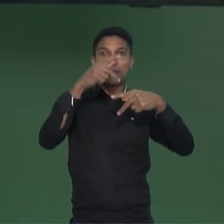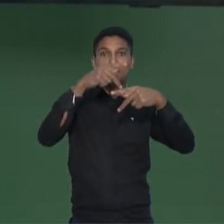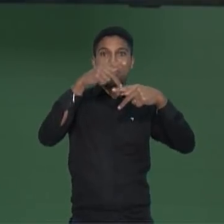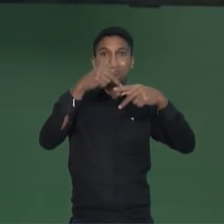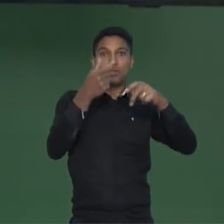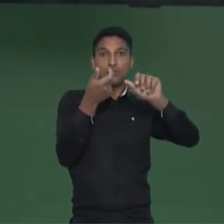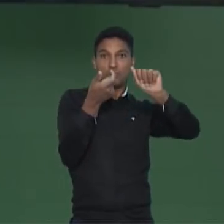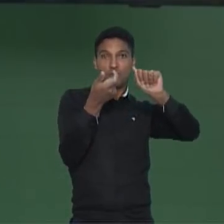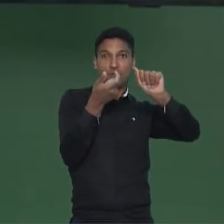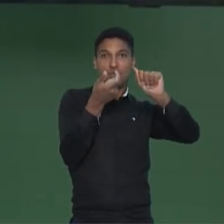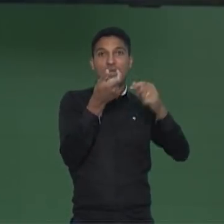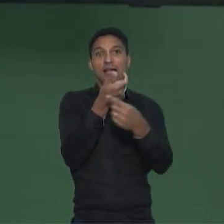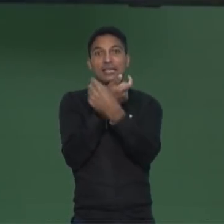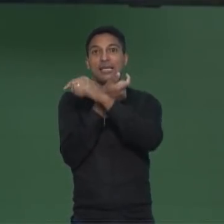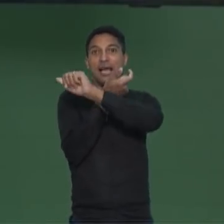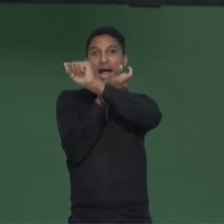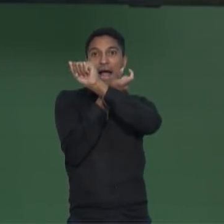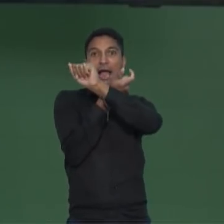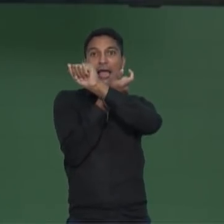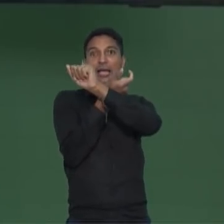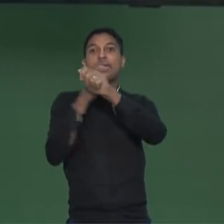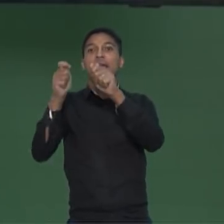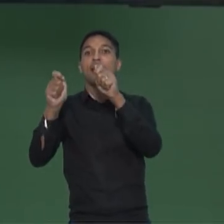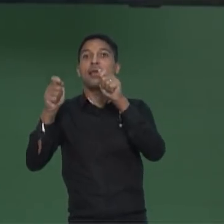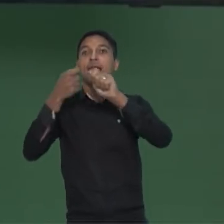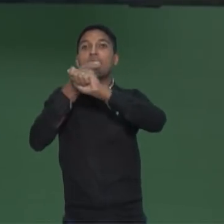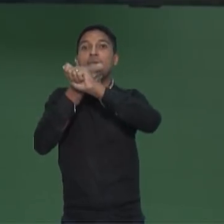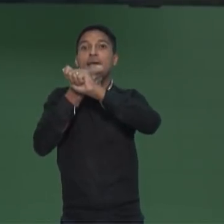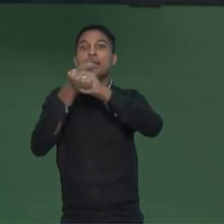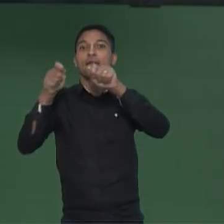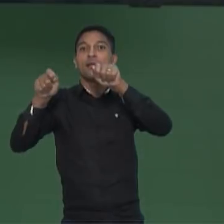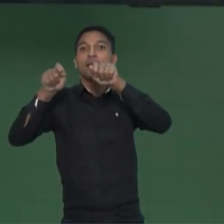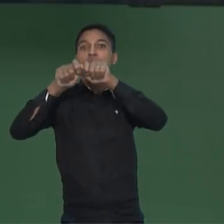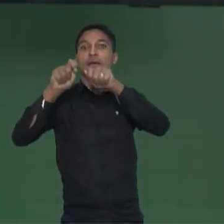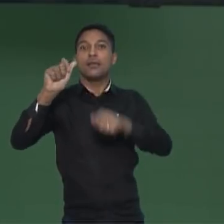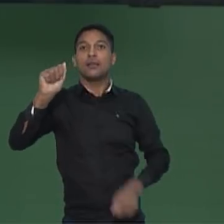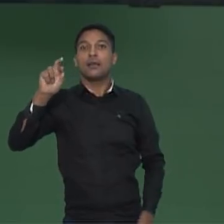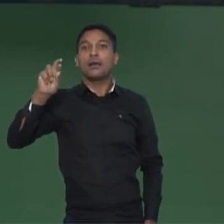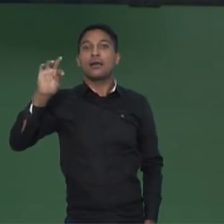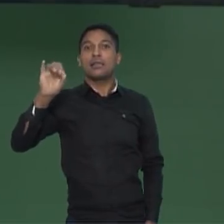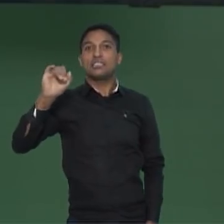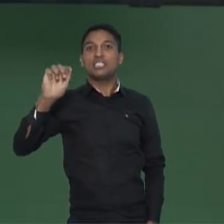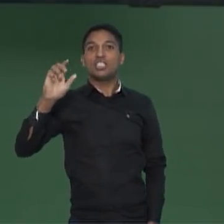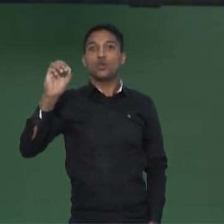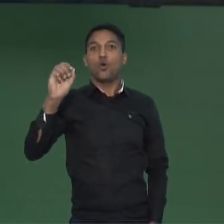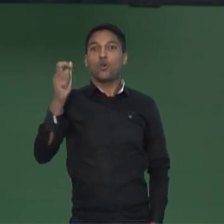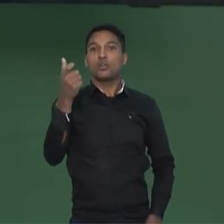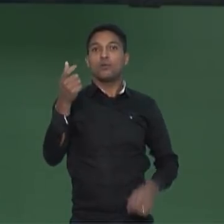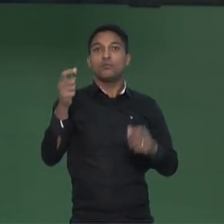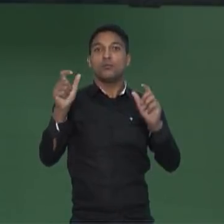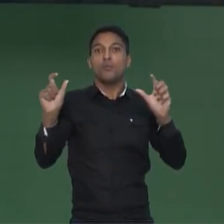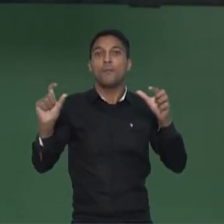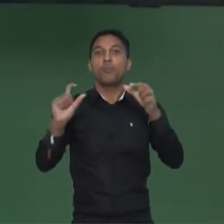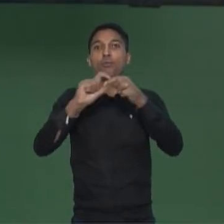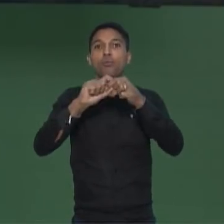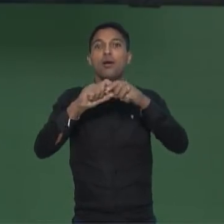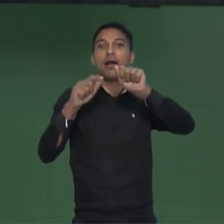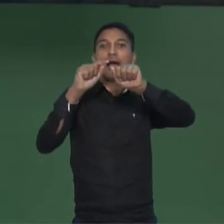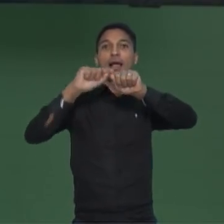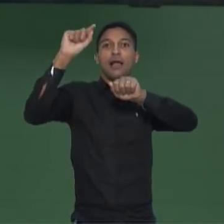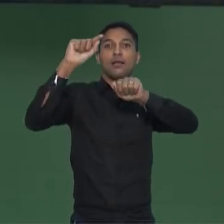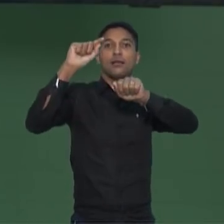a crase. Então, se encontrarmos em um objeto a crase, também teremos preposição nesse objeto.